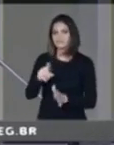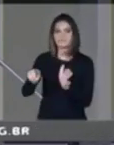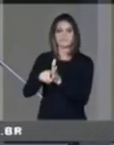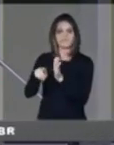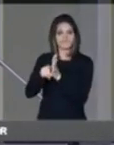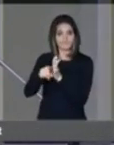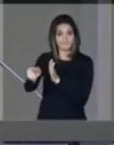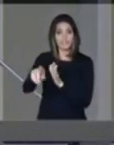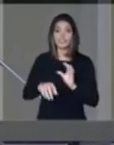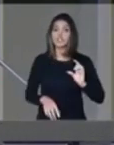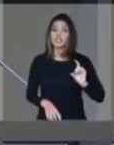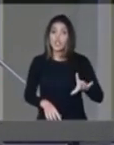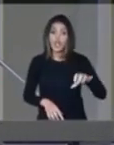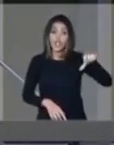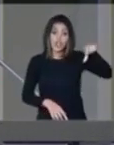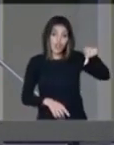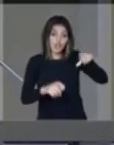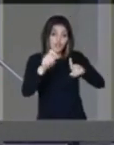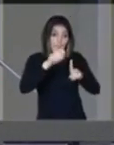pior,